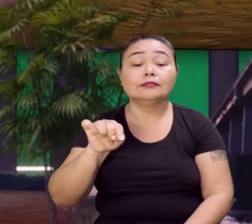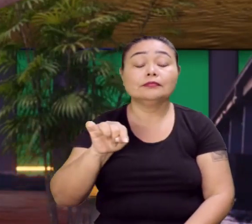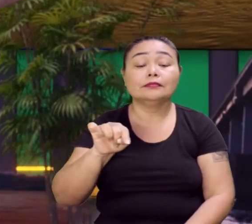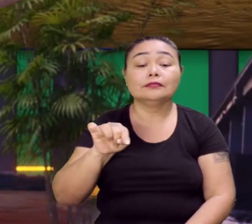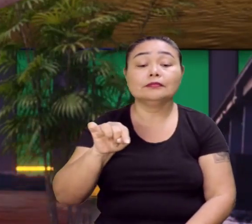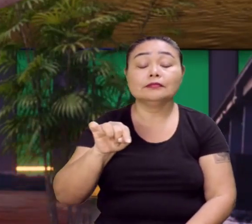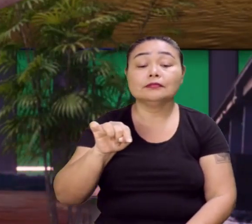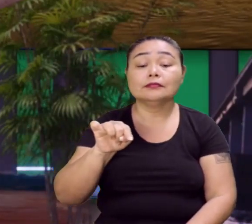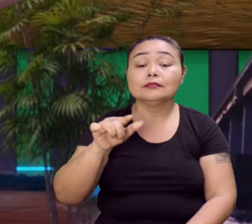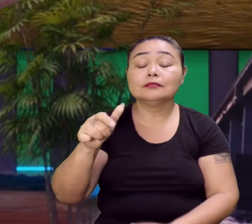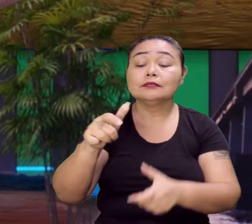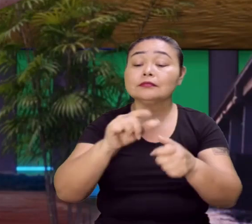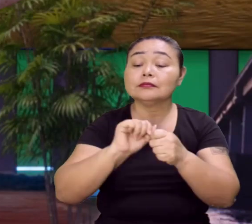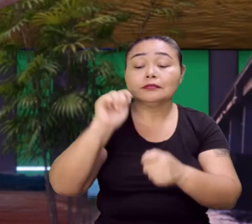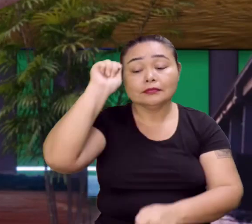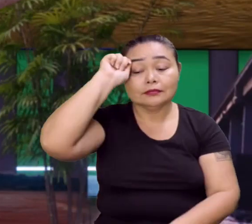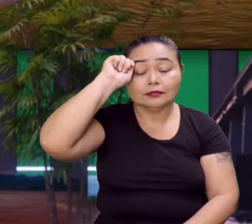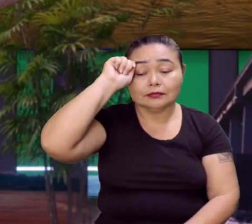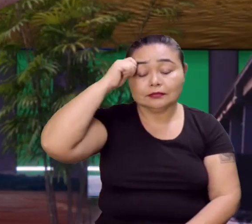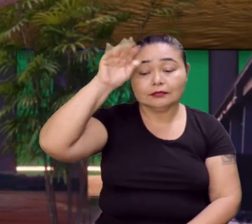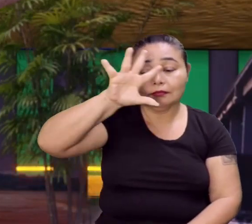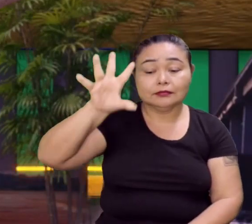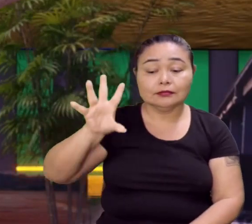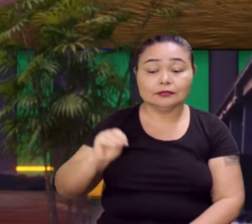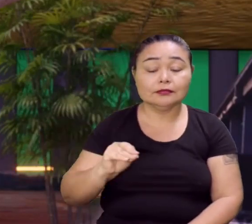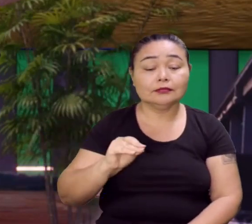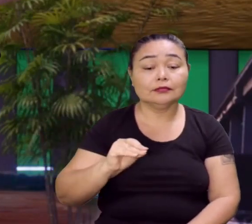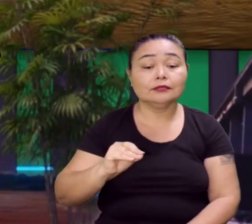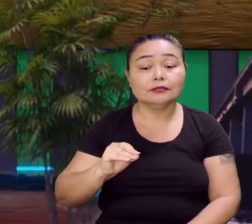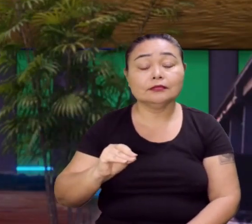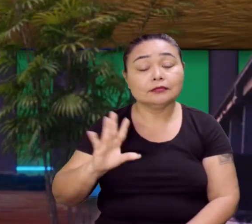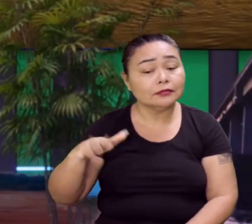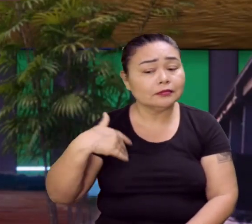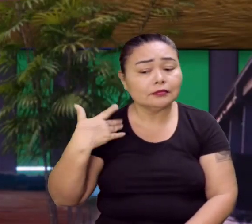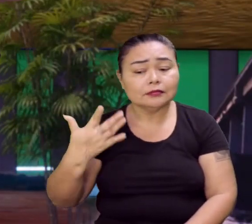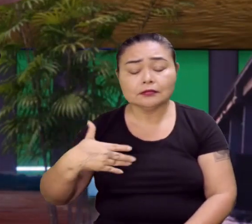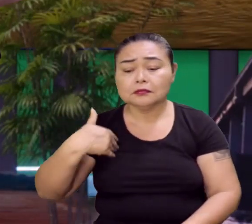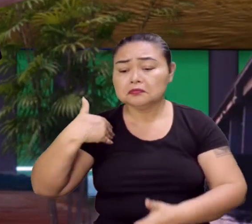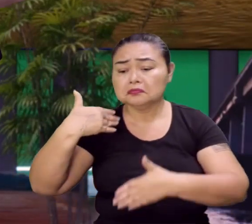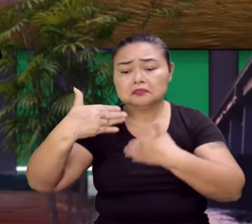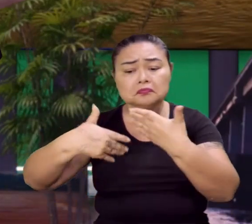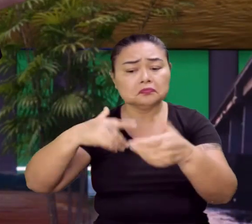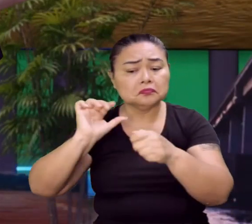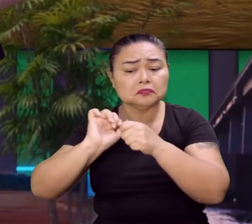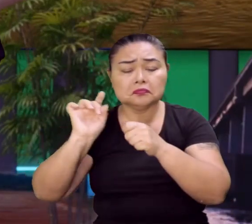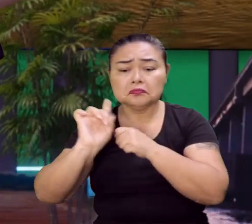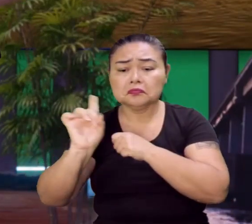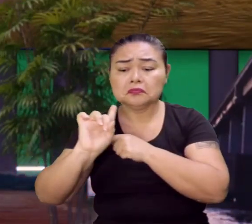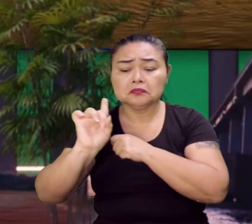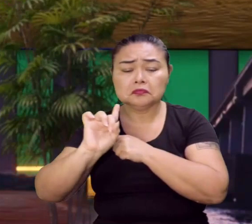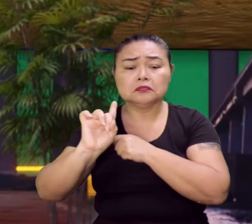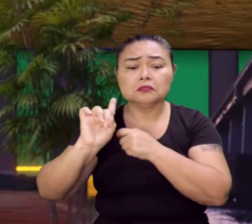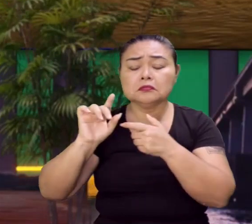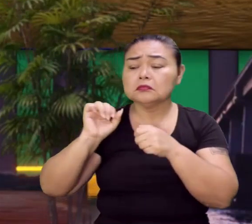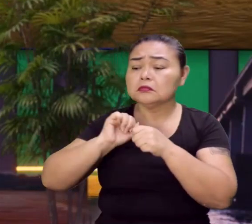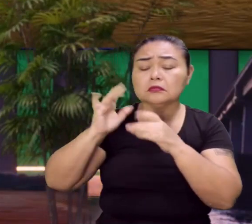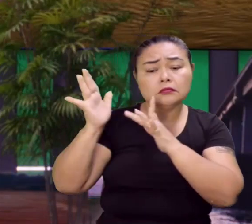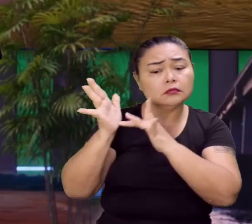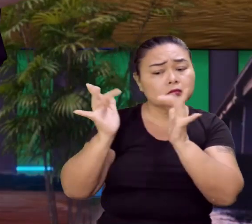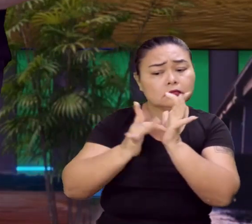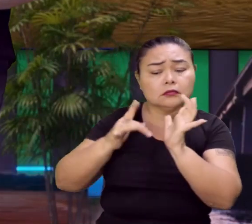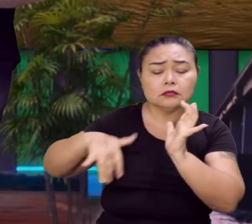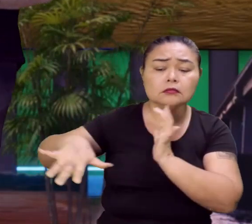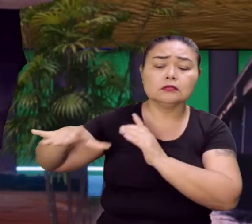pode chegar em lugares da África e ainda... Que nem iniciou o seu processo. No tempo de Jesus Cristo. Da pastoreiam ali